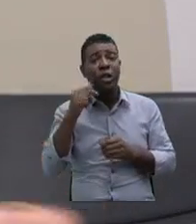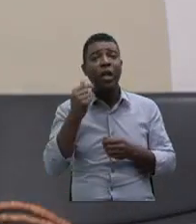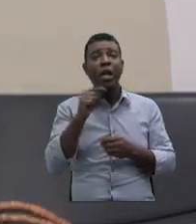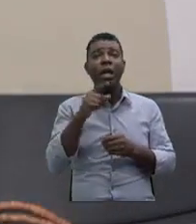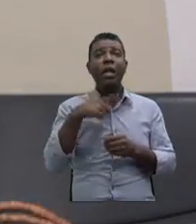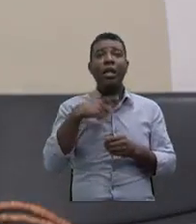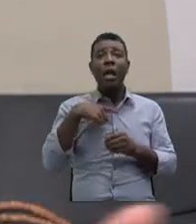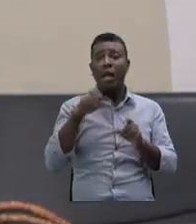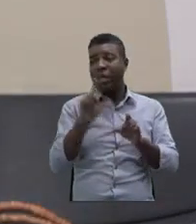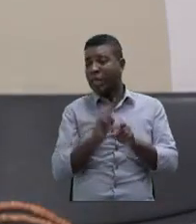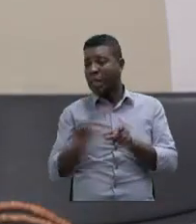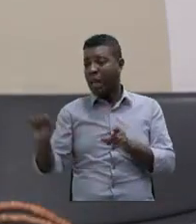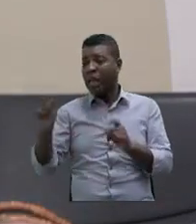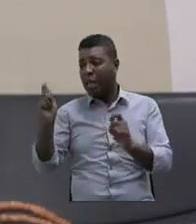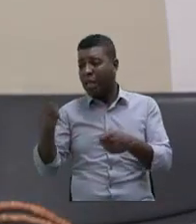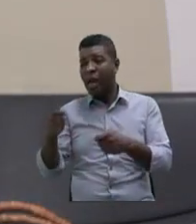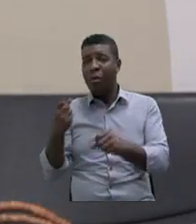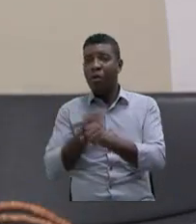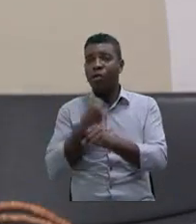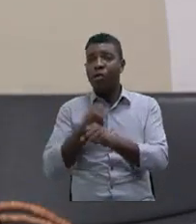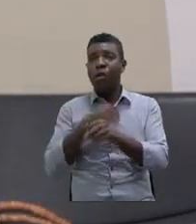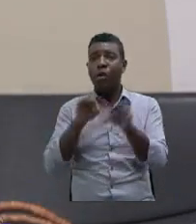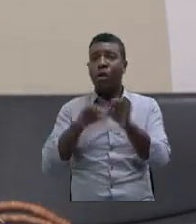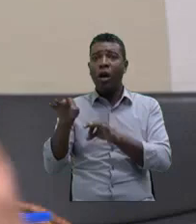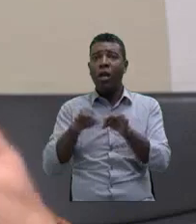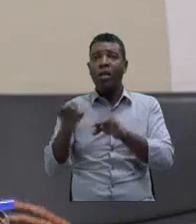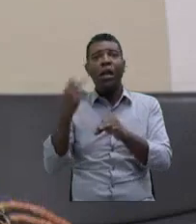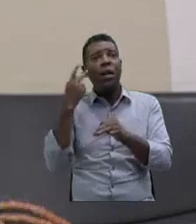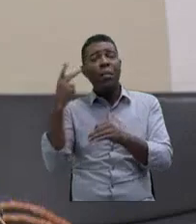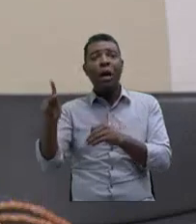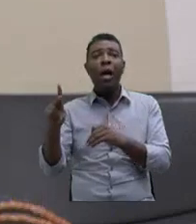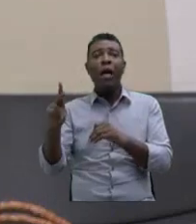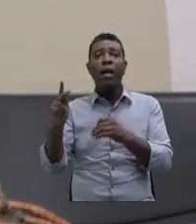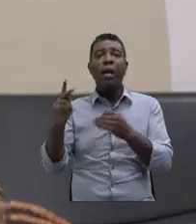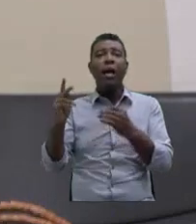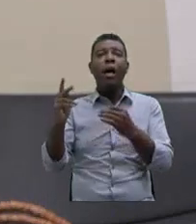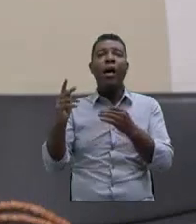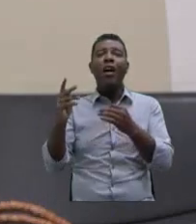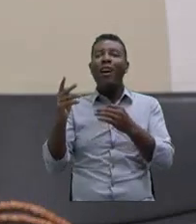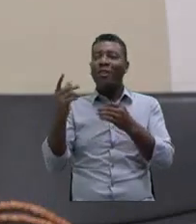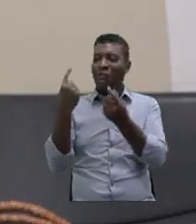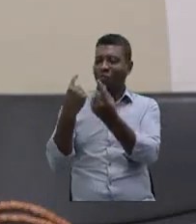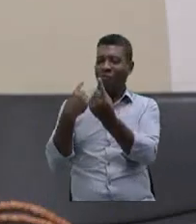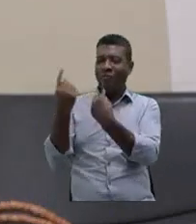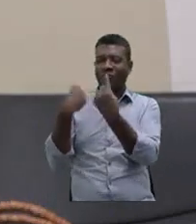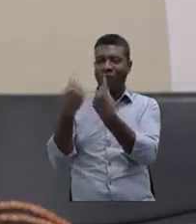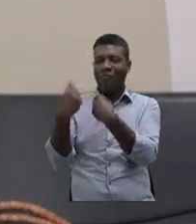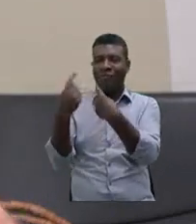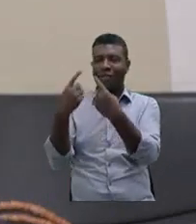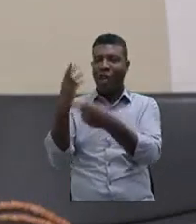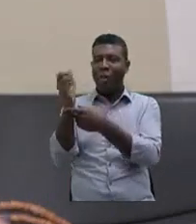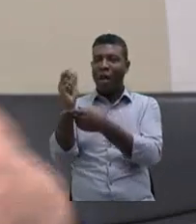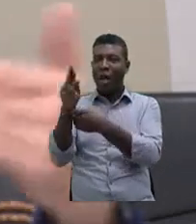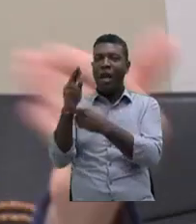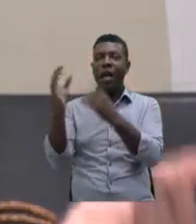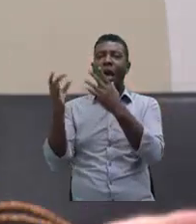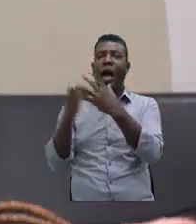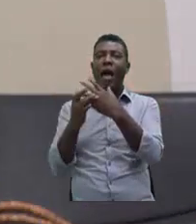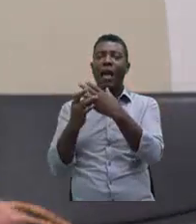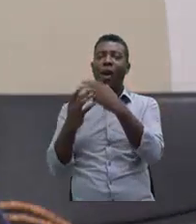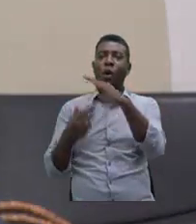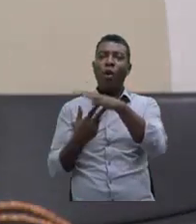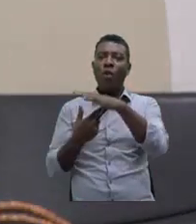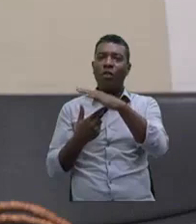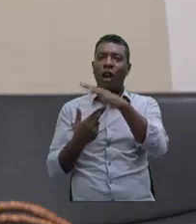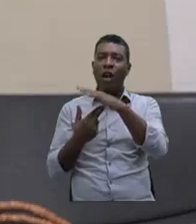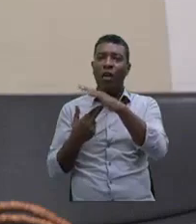uma saída que pode ser construída fácil via o anel rodoviário, seria... Por que que a gente não chega em São Paulo ou Rio de